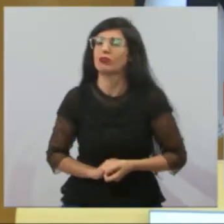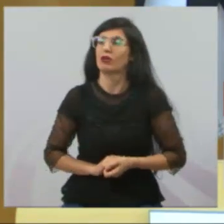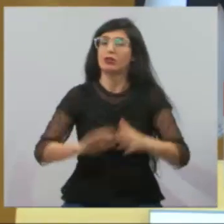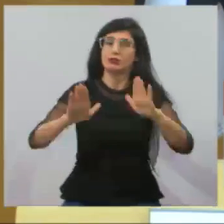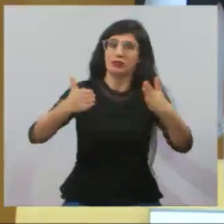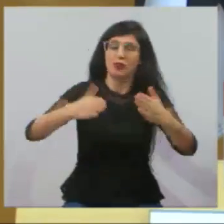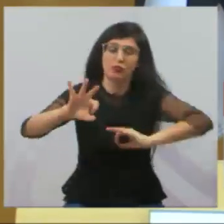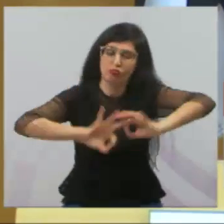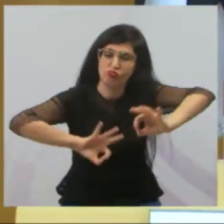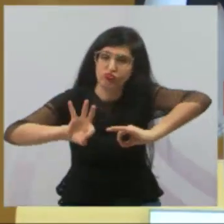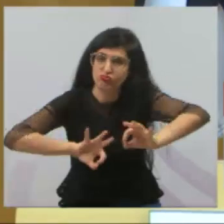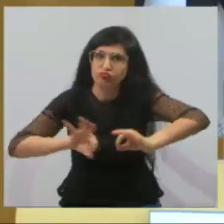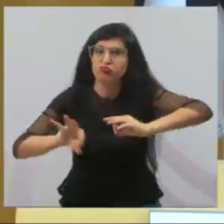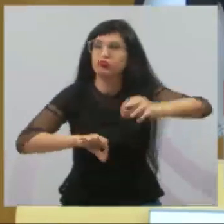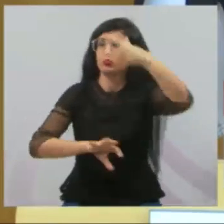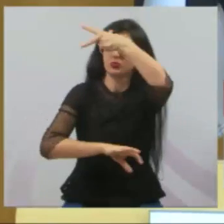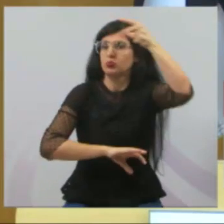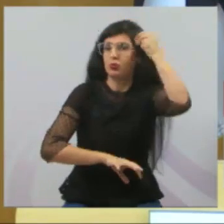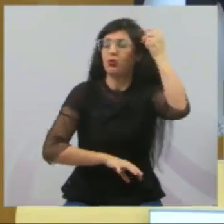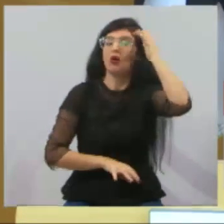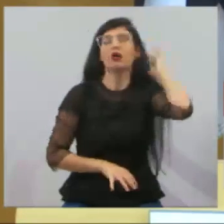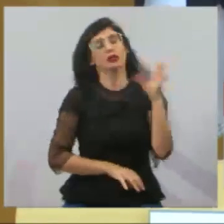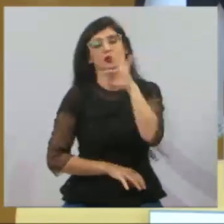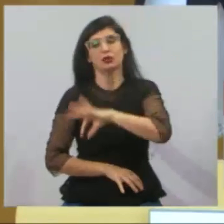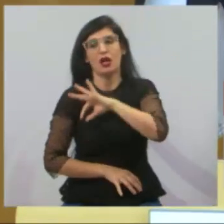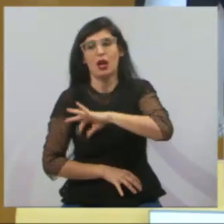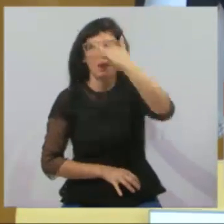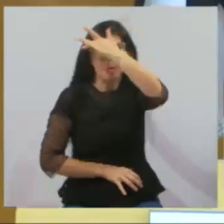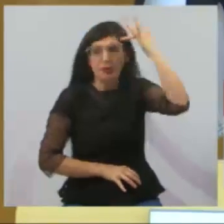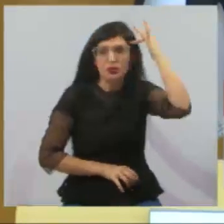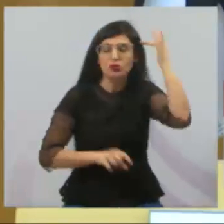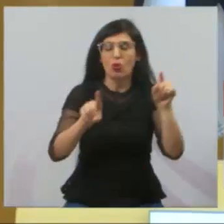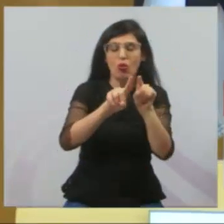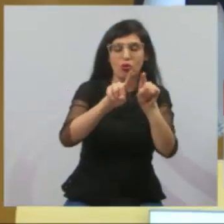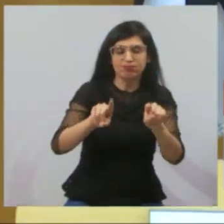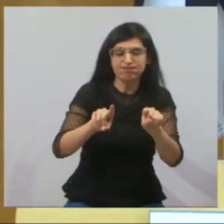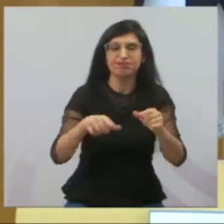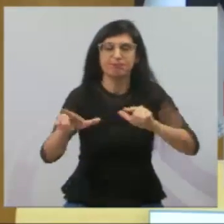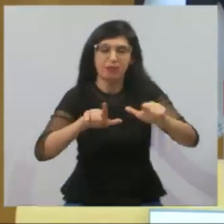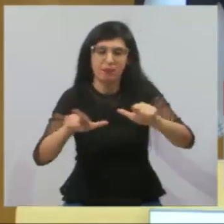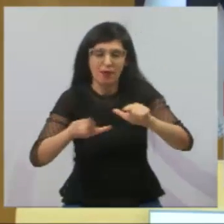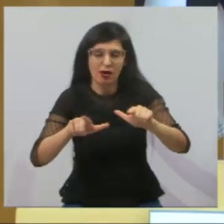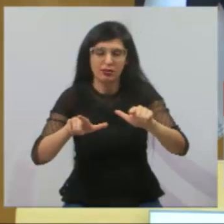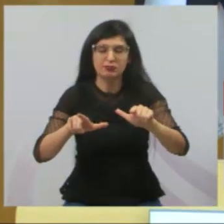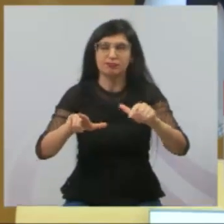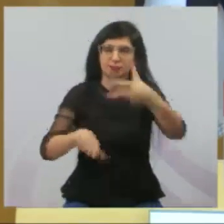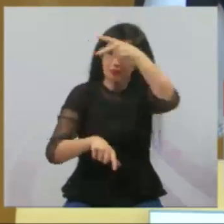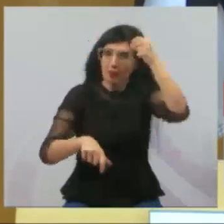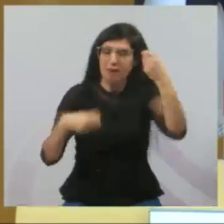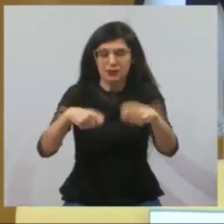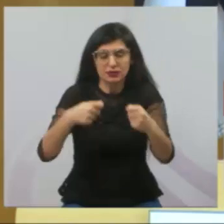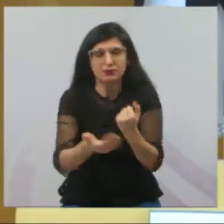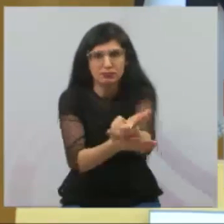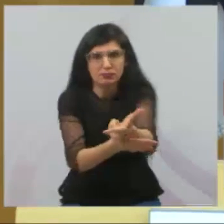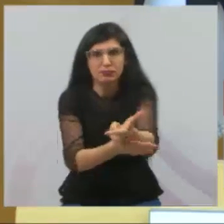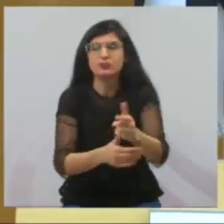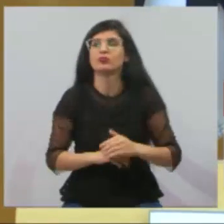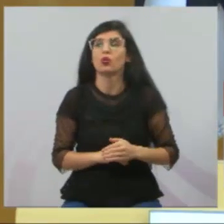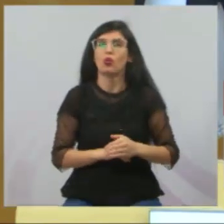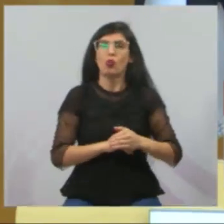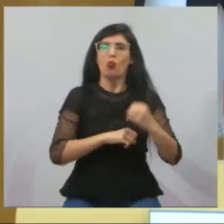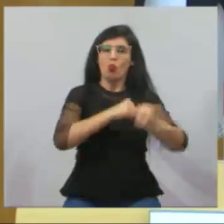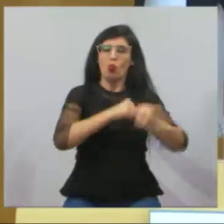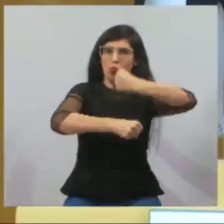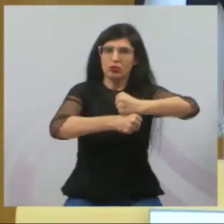ajustes que possa ser feito nos salários dos servidores, esse impacto pode ser diluído nos anos seguintes.